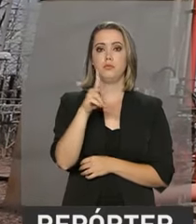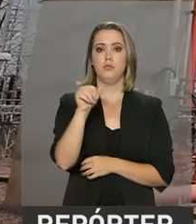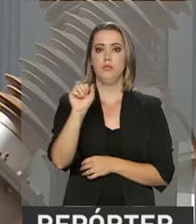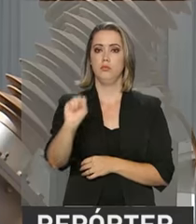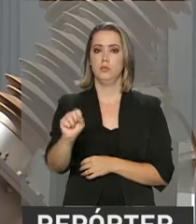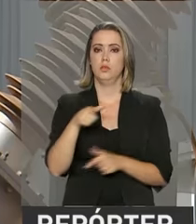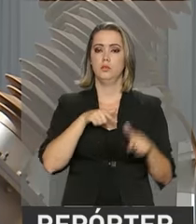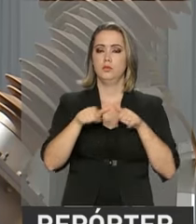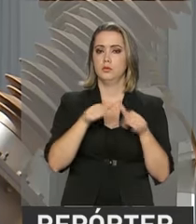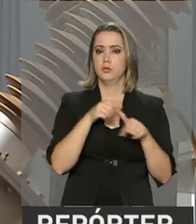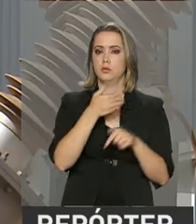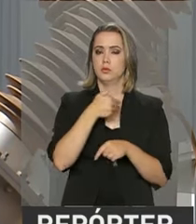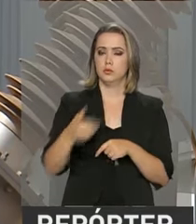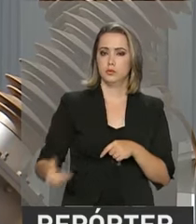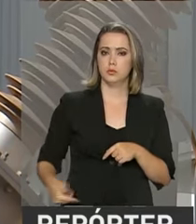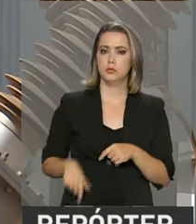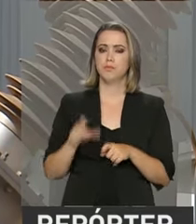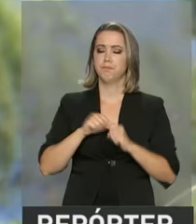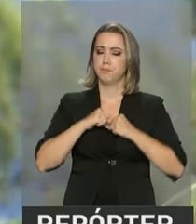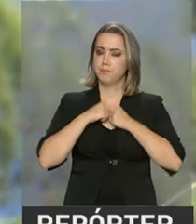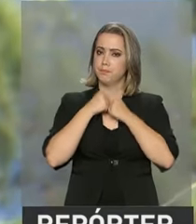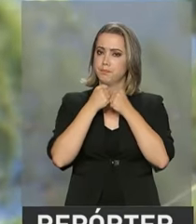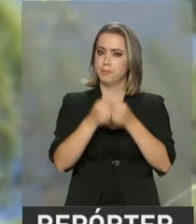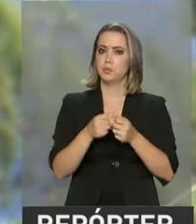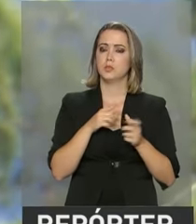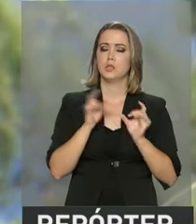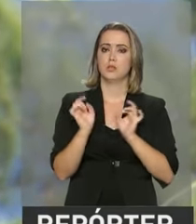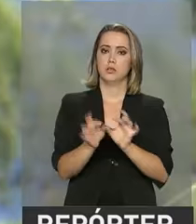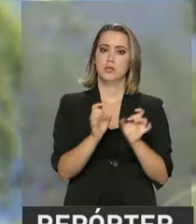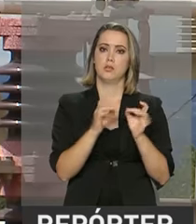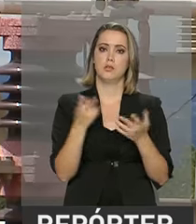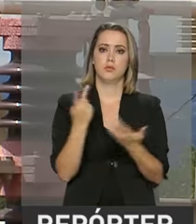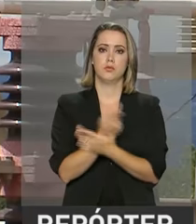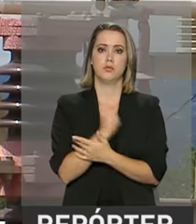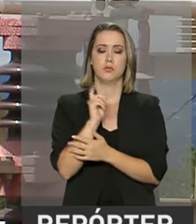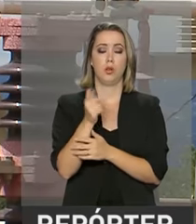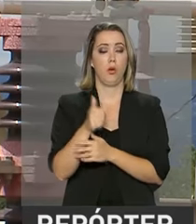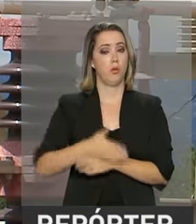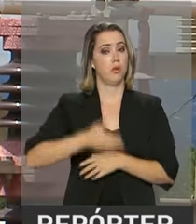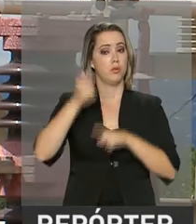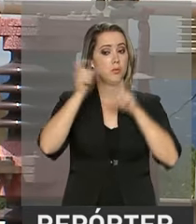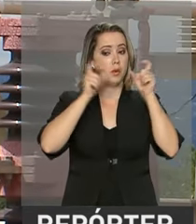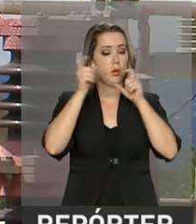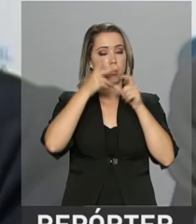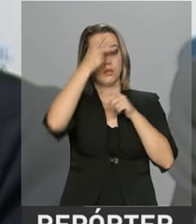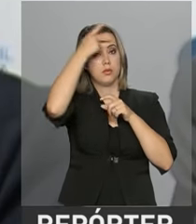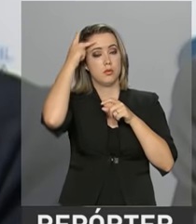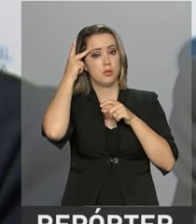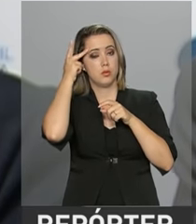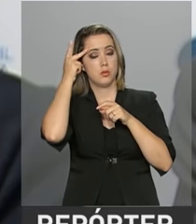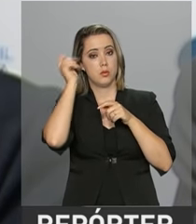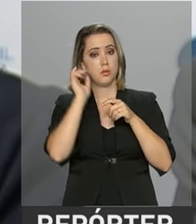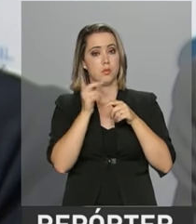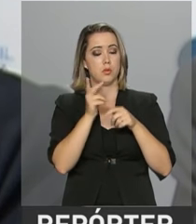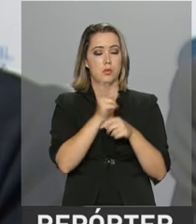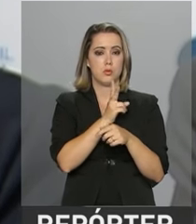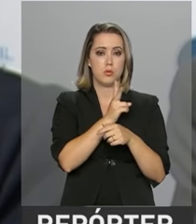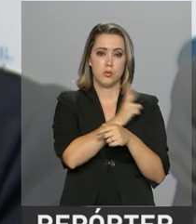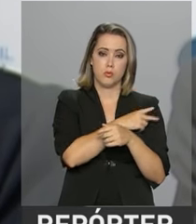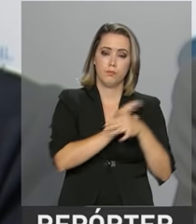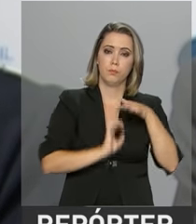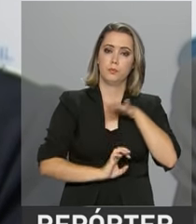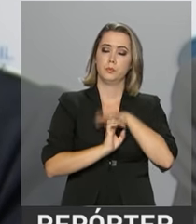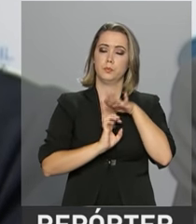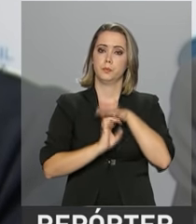emprego o governo tem se empenhado para que os leilões se torne mais atrativos para os investidores desafio é esse a cada